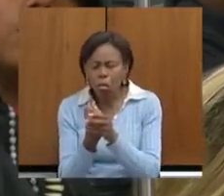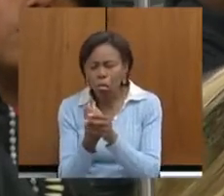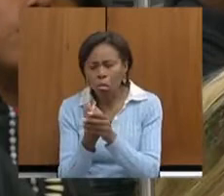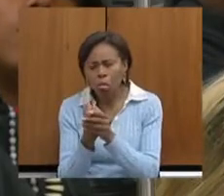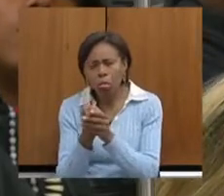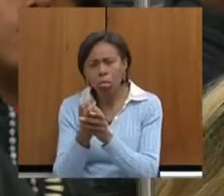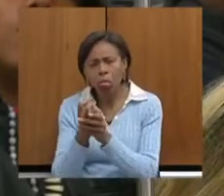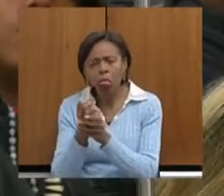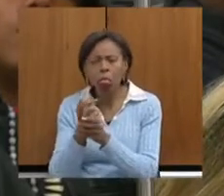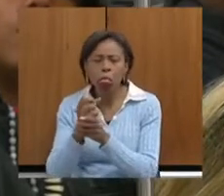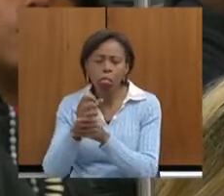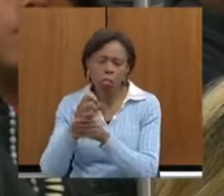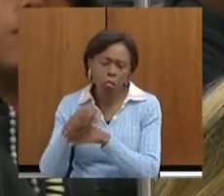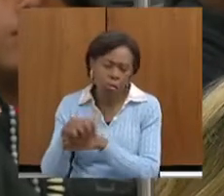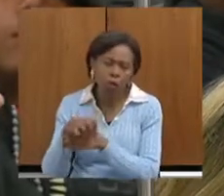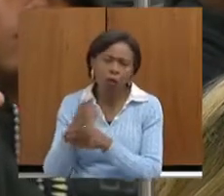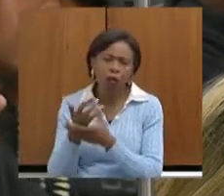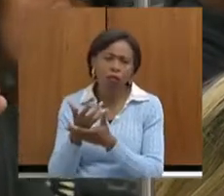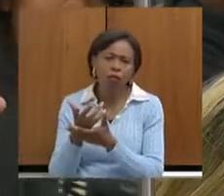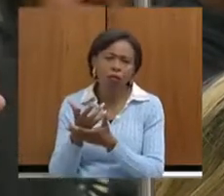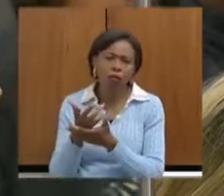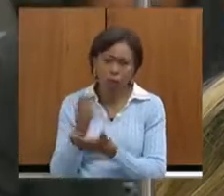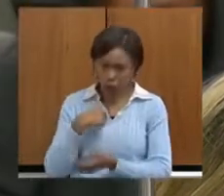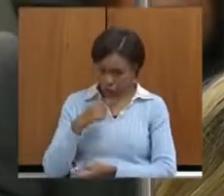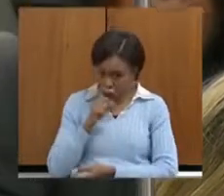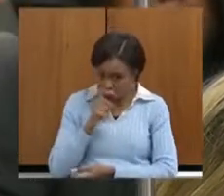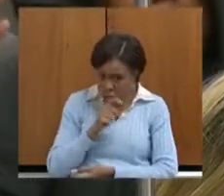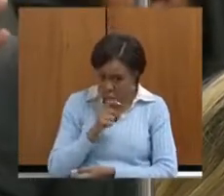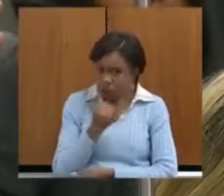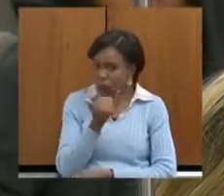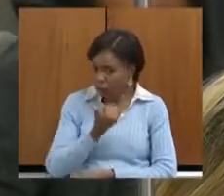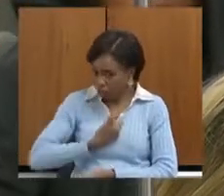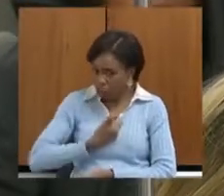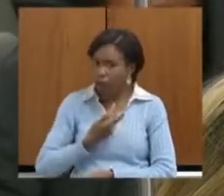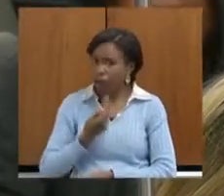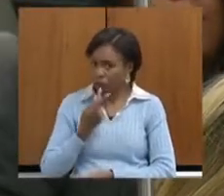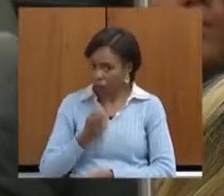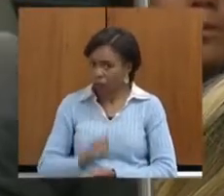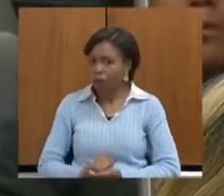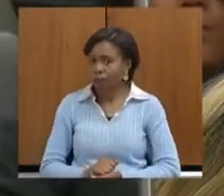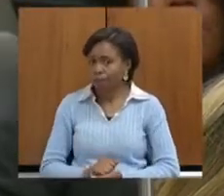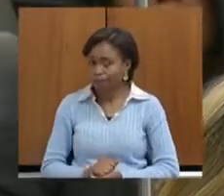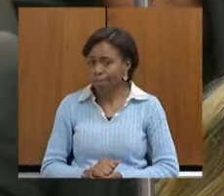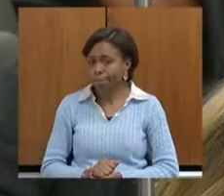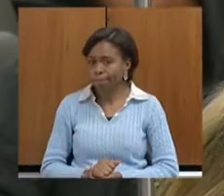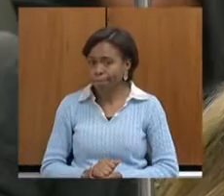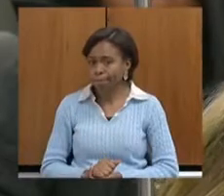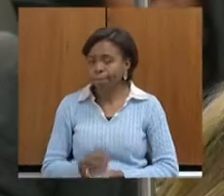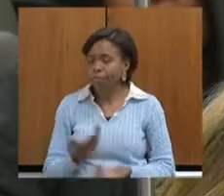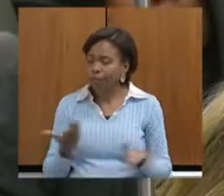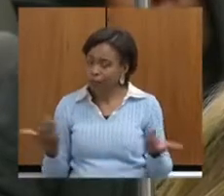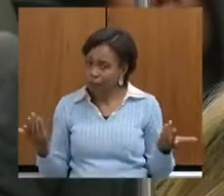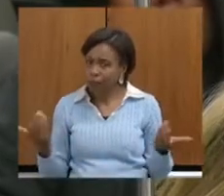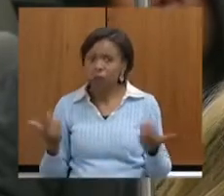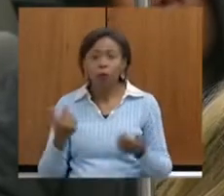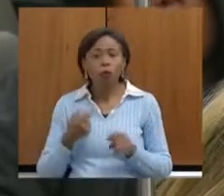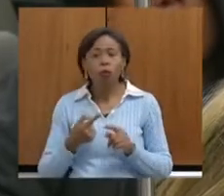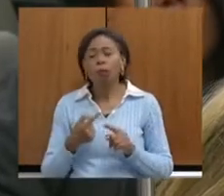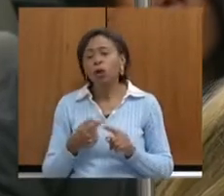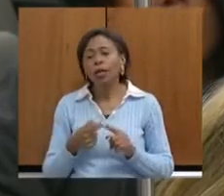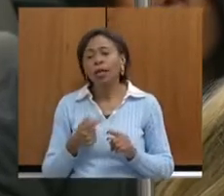para o dentro se eu tiver mentindo para mim dizer isso aqui para falar você tá mentindo e não é porque eu tenho